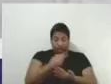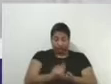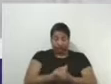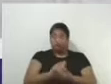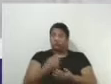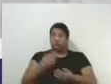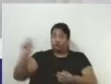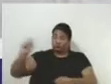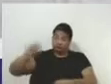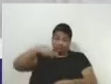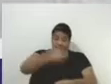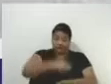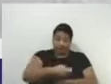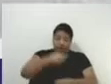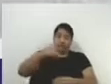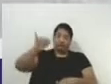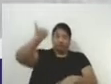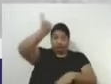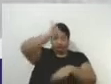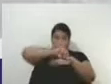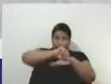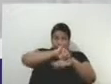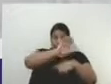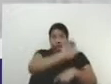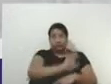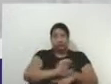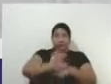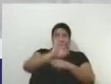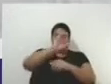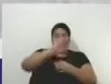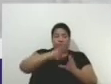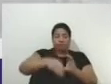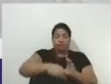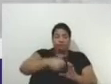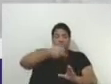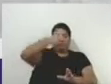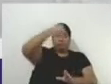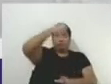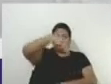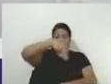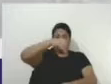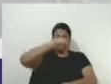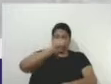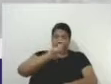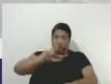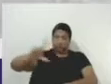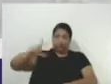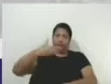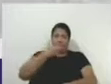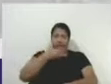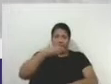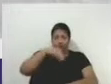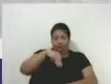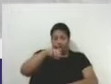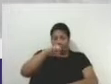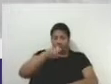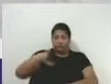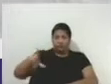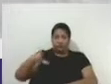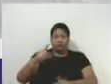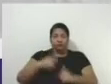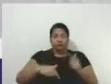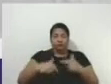Capital Estadual do Mel. O mel, que é um produto maravilhoso, que tem uma